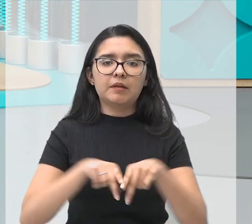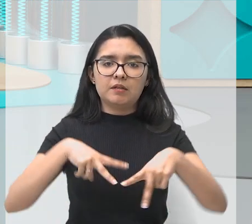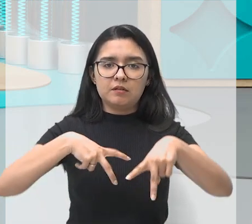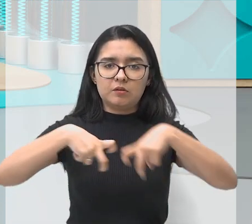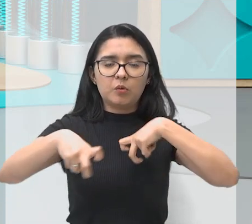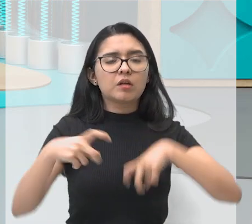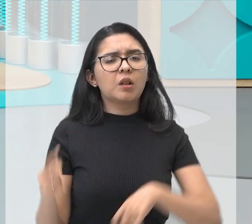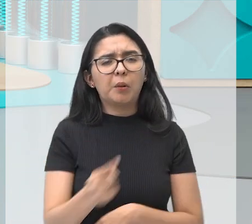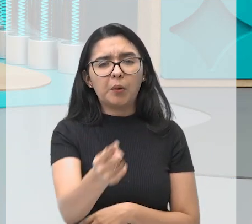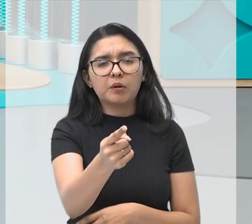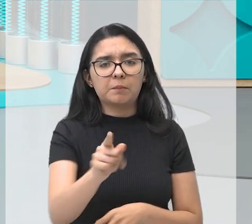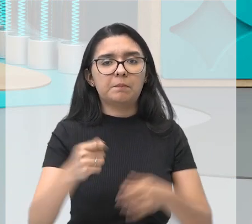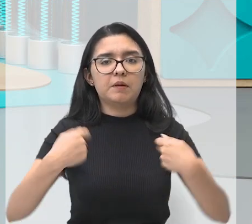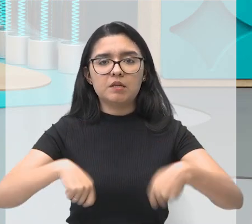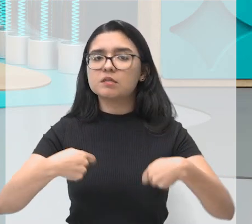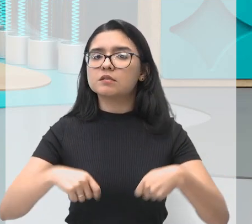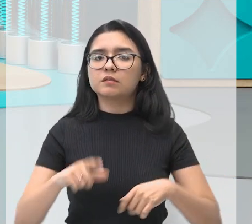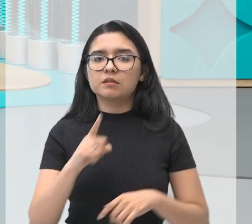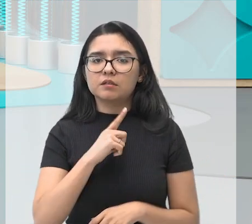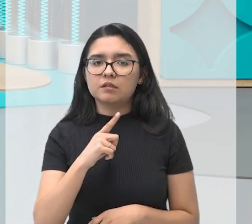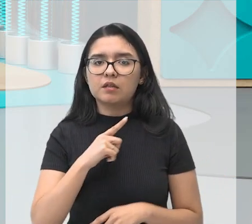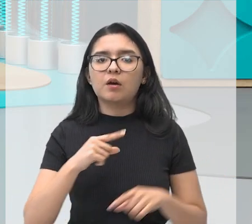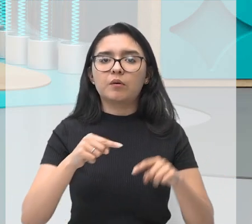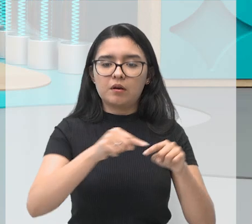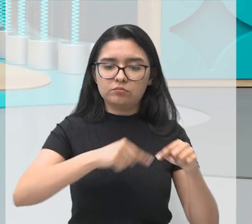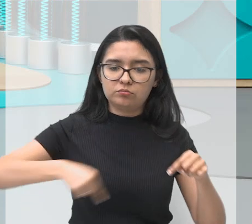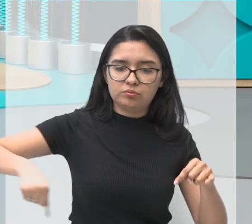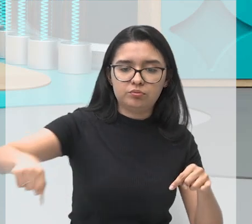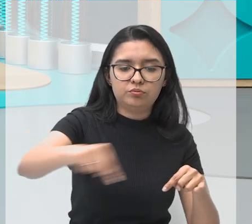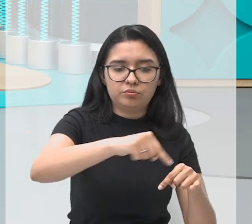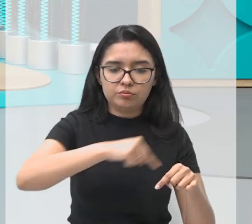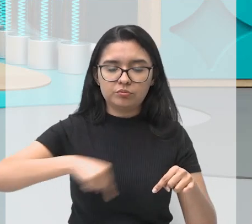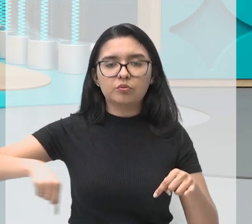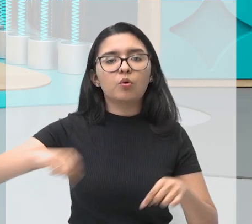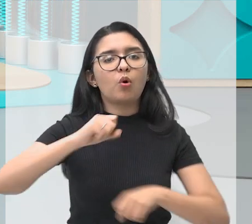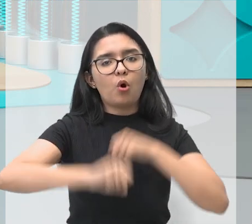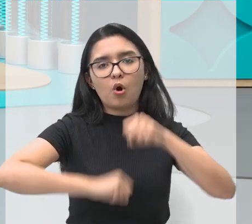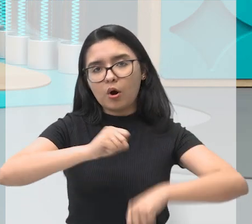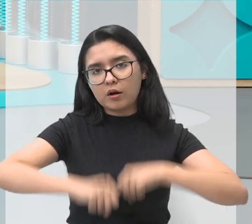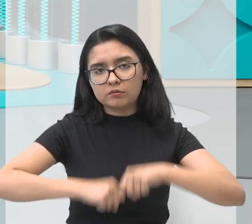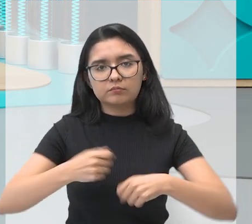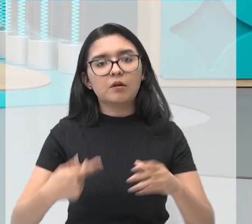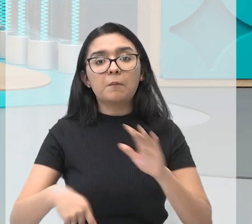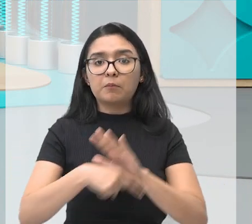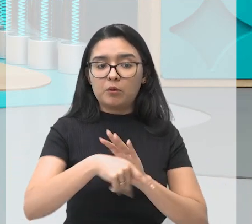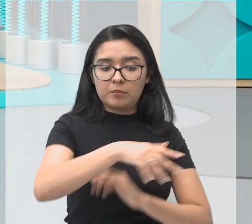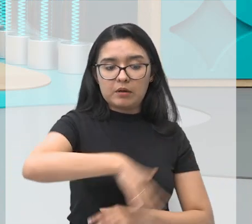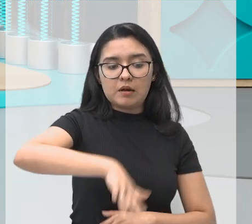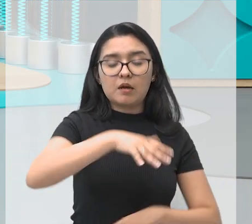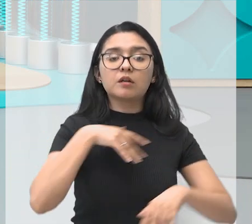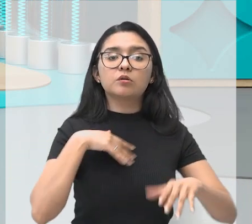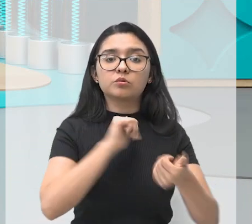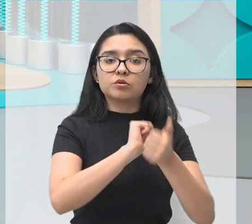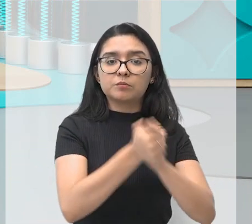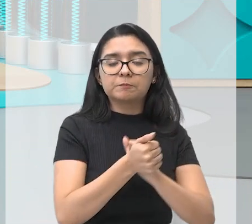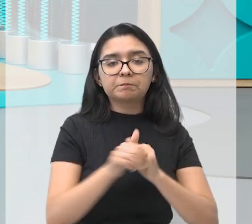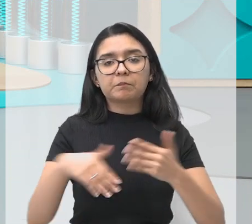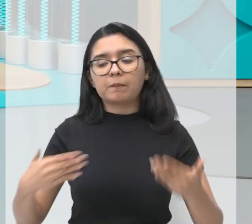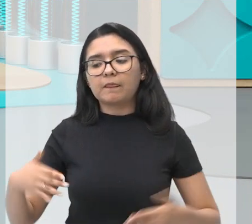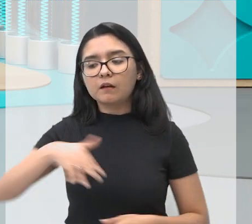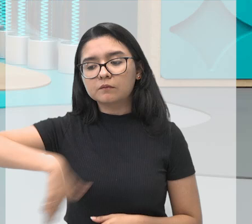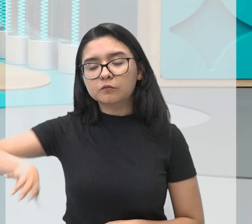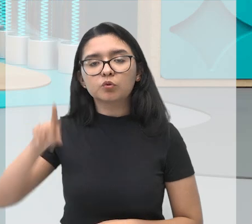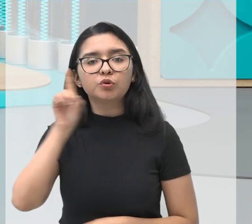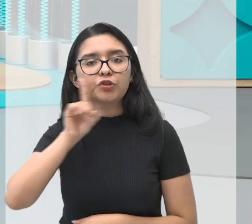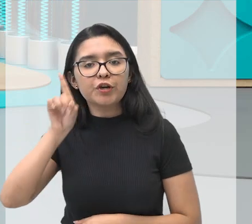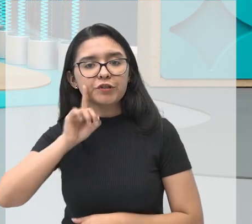longas, onde é necessário realizar muitas voltas ali na pista. Isso no âmbito dos esportes. No nosso cotidiano, no